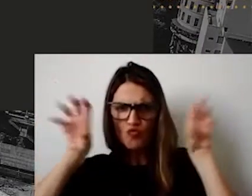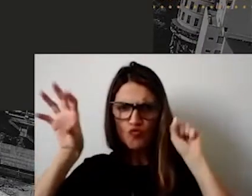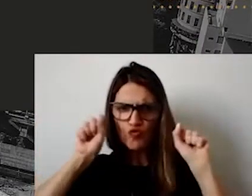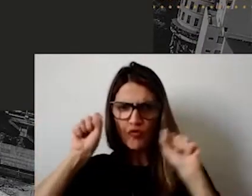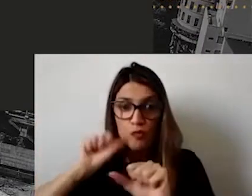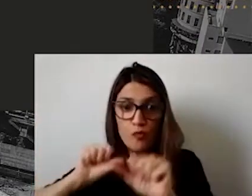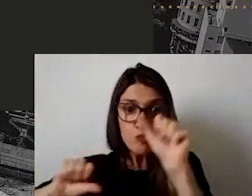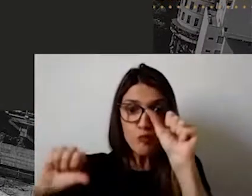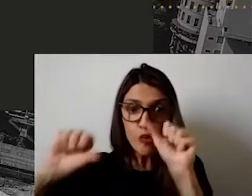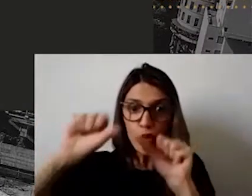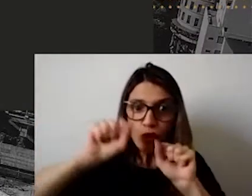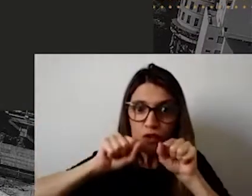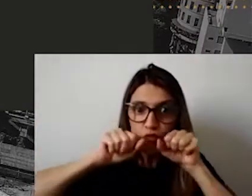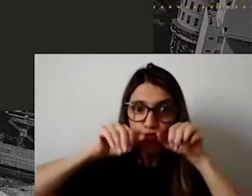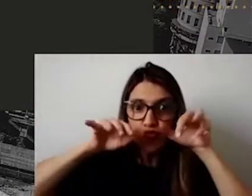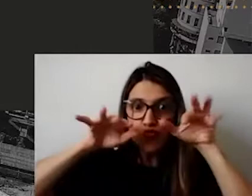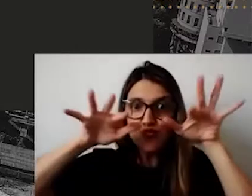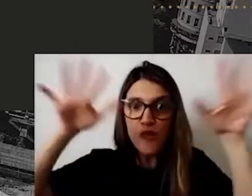água,